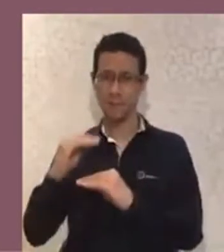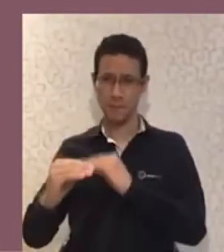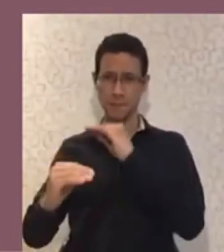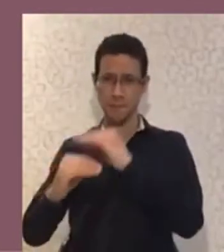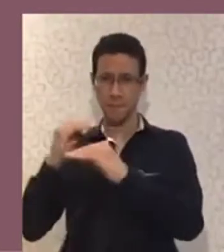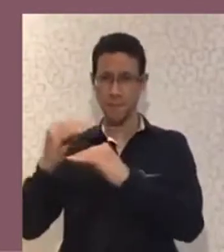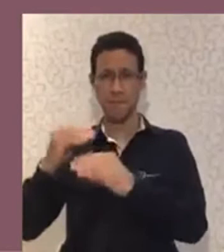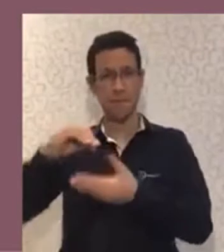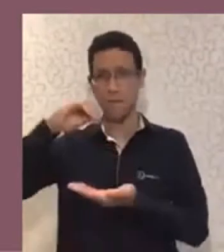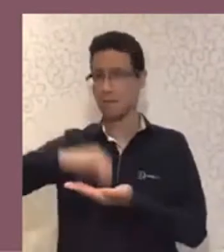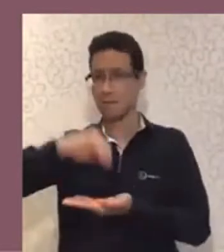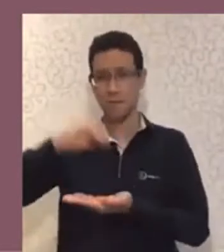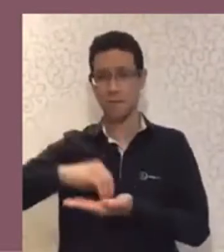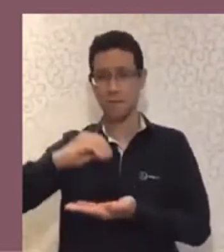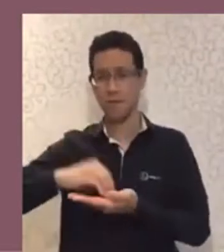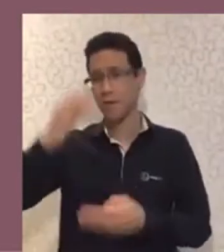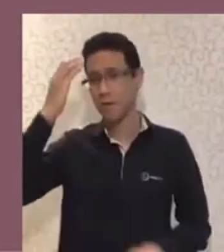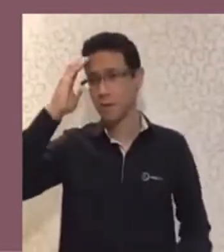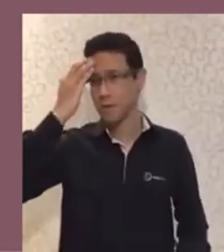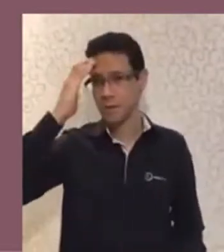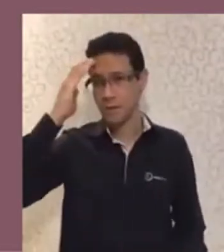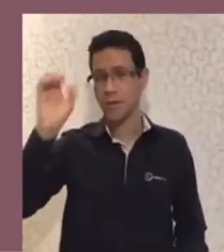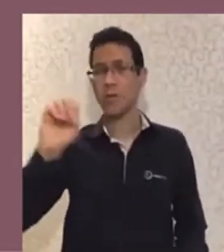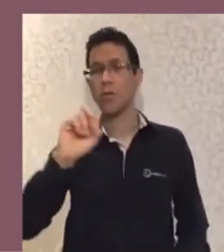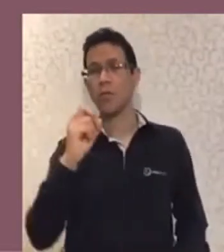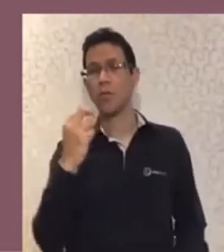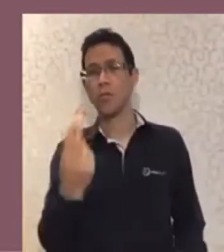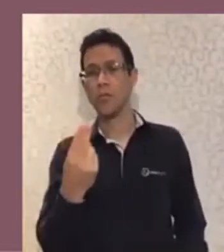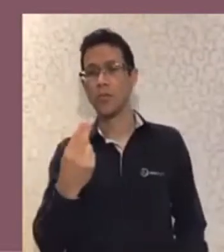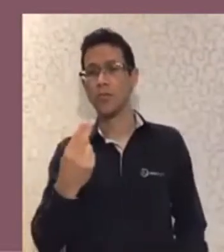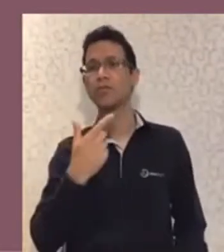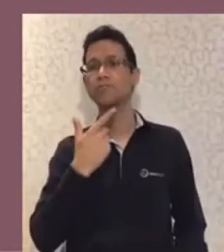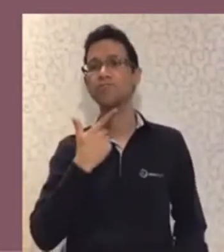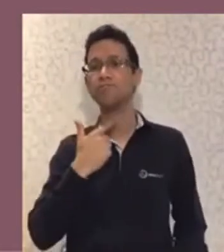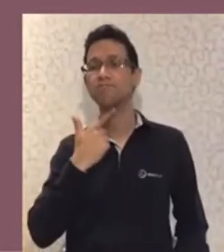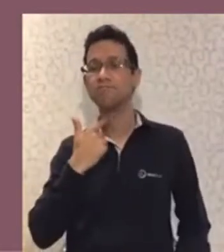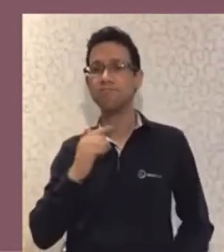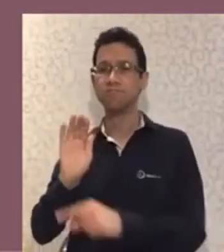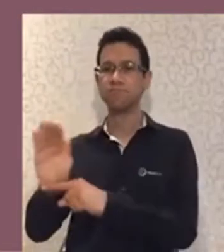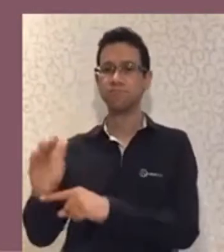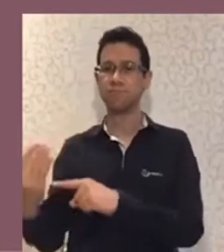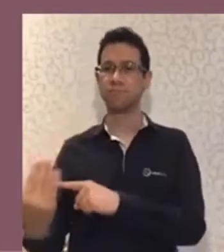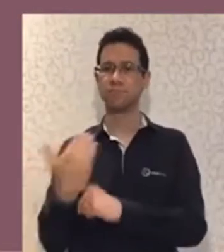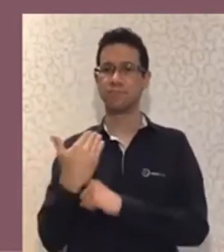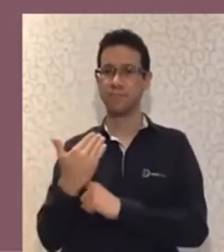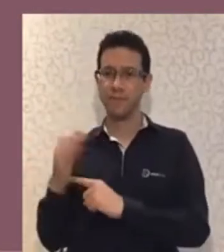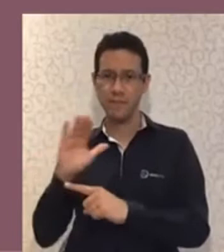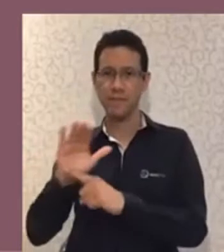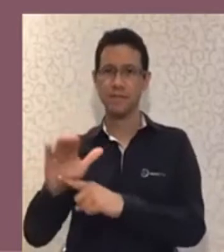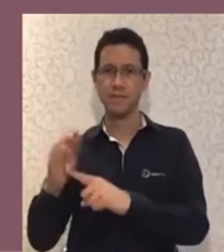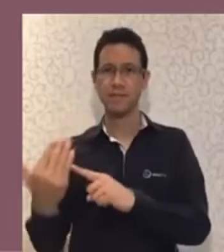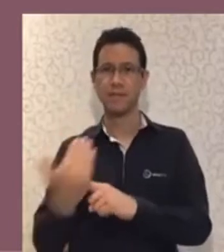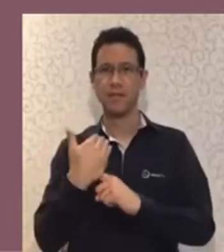compreensão ou desejo do que seja colaboração. Como vamos colaborar para construir?